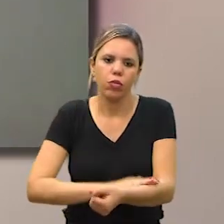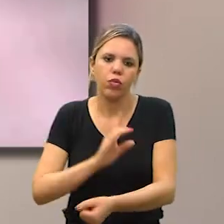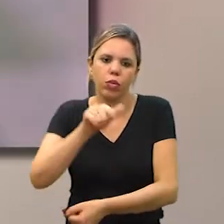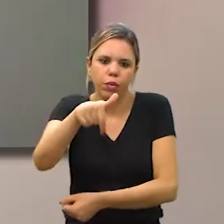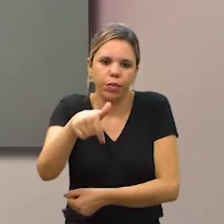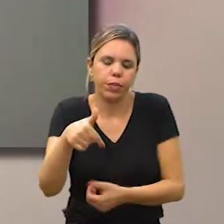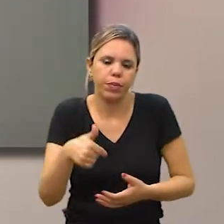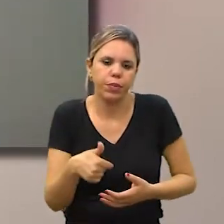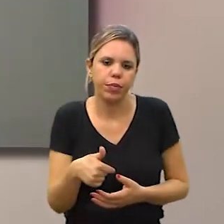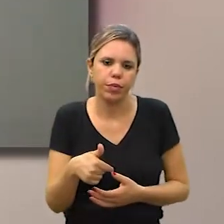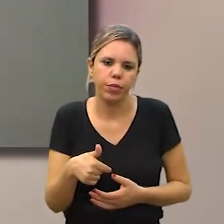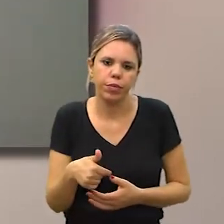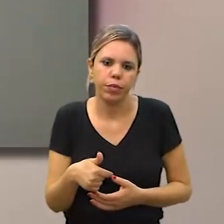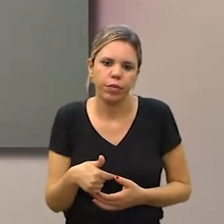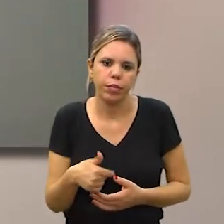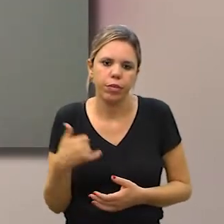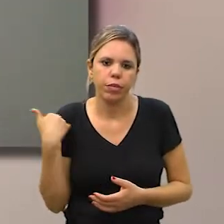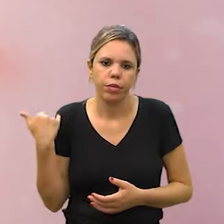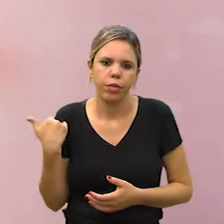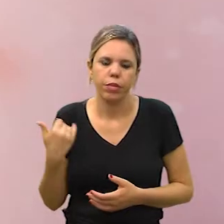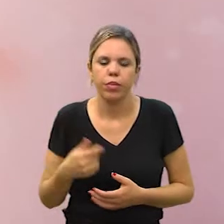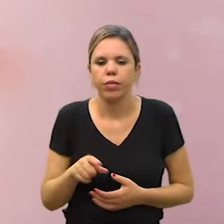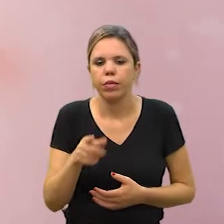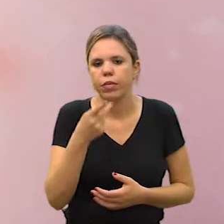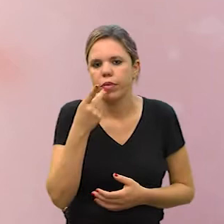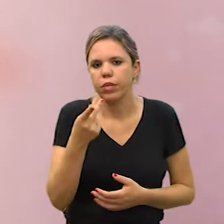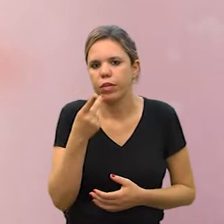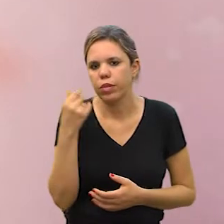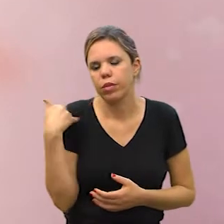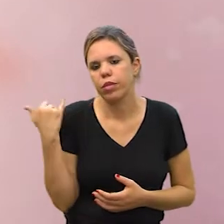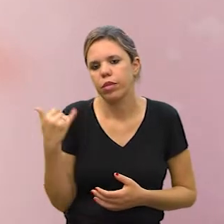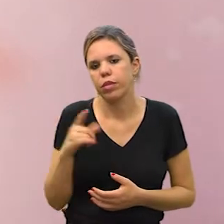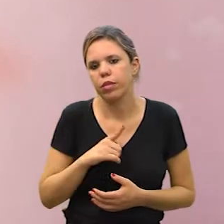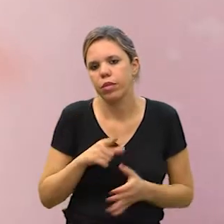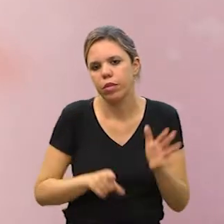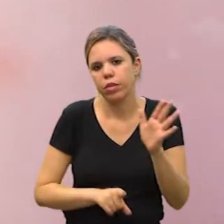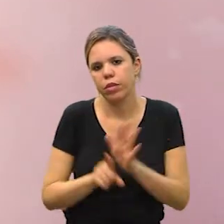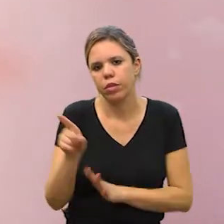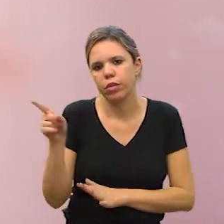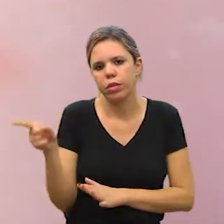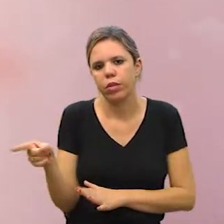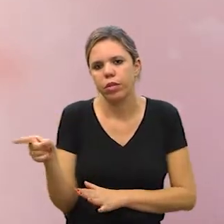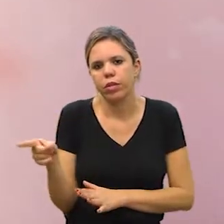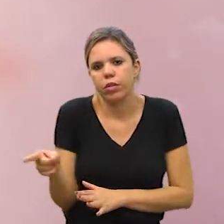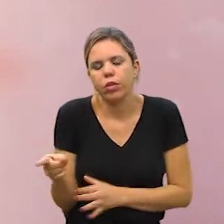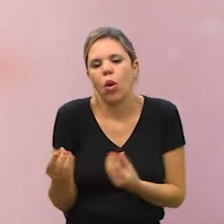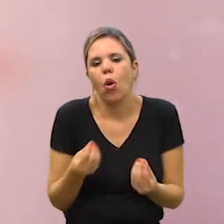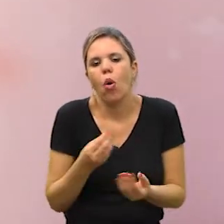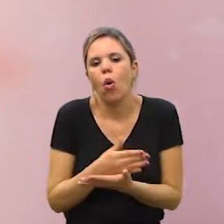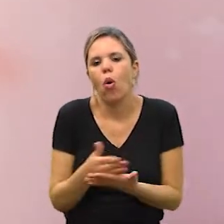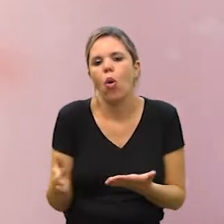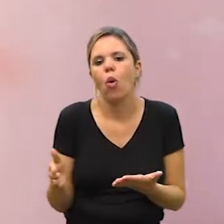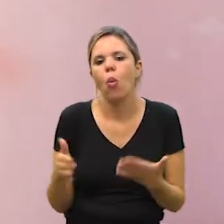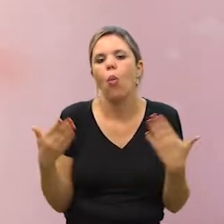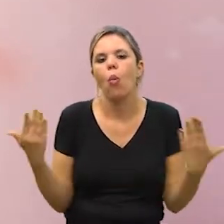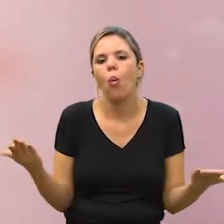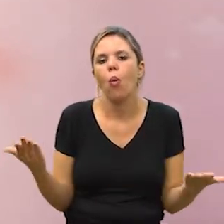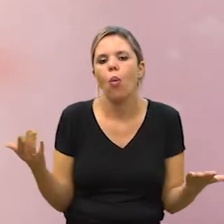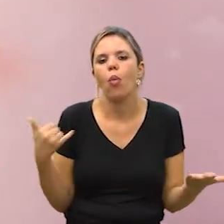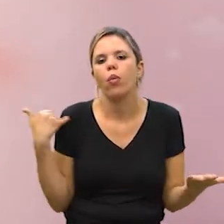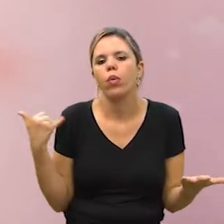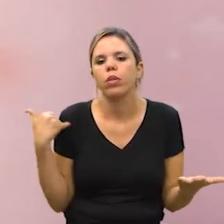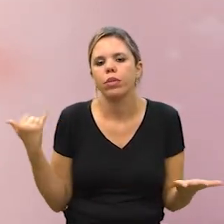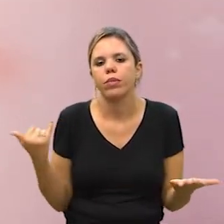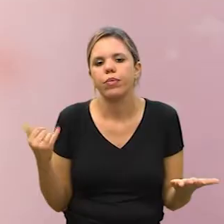ser pertença depois de uma determinada idade você fala aí de idade até ia te perguntar começa a partir de